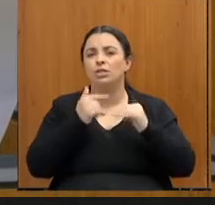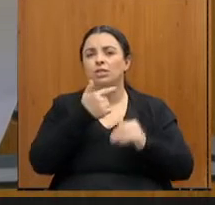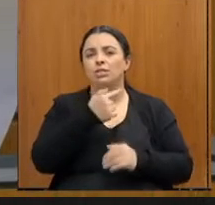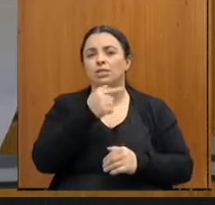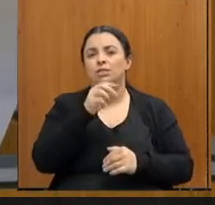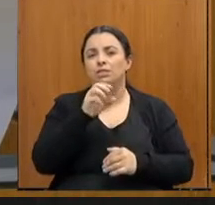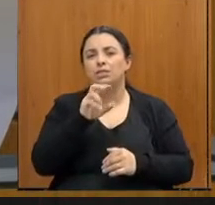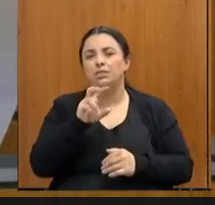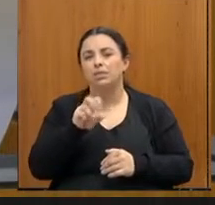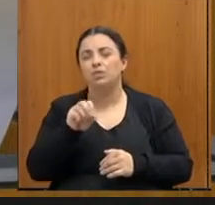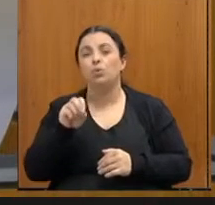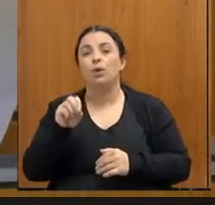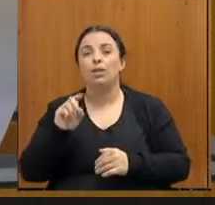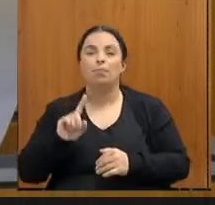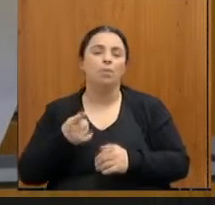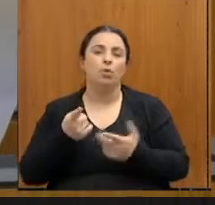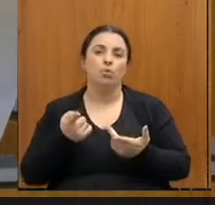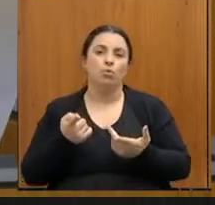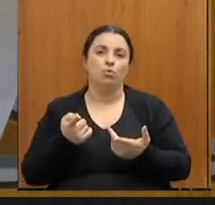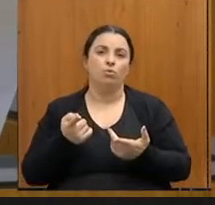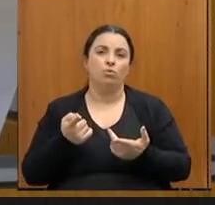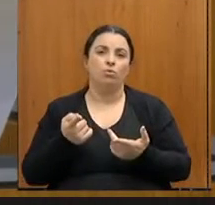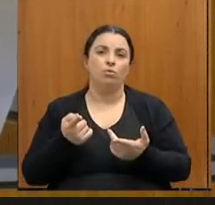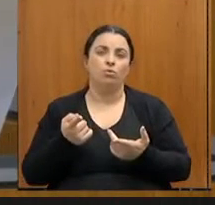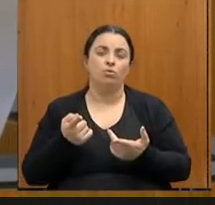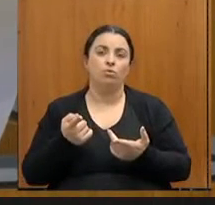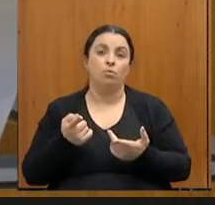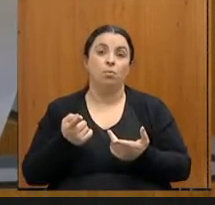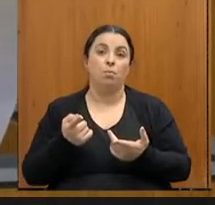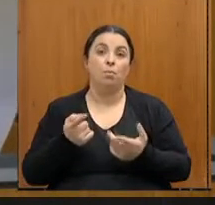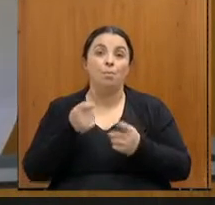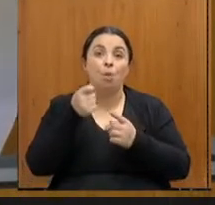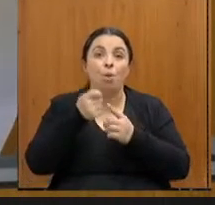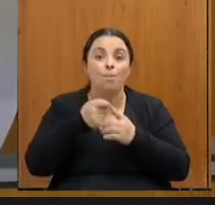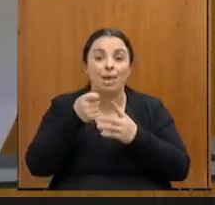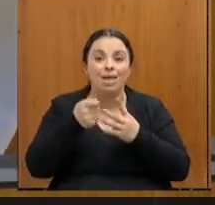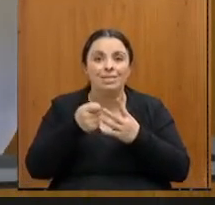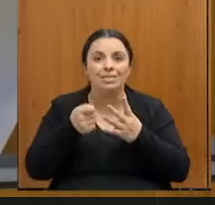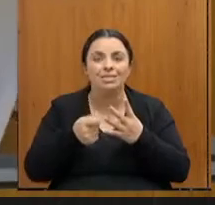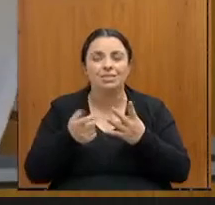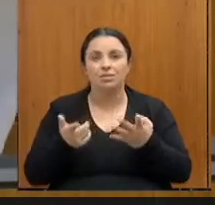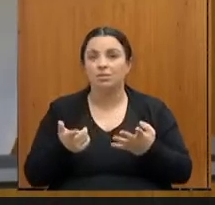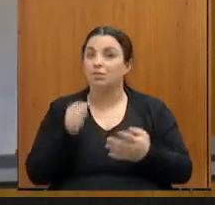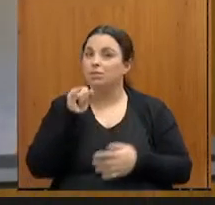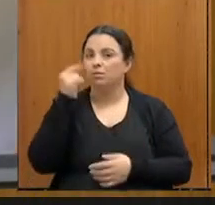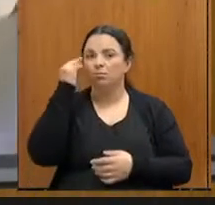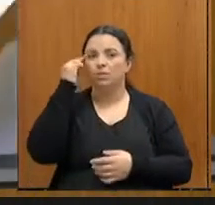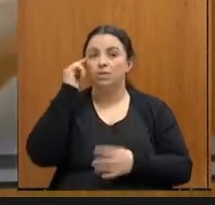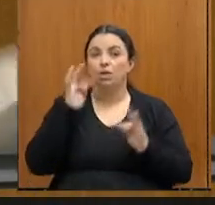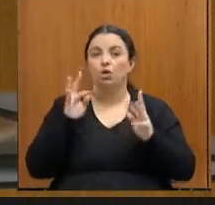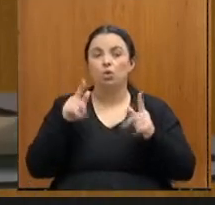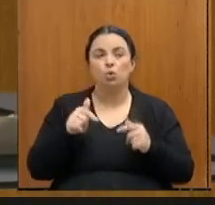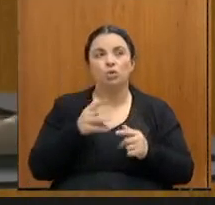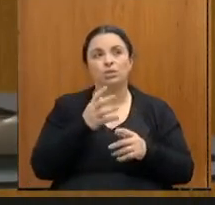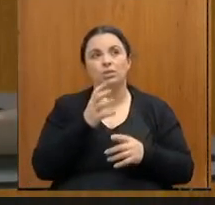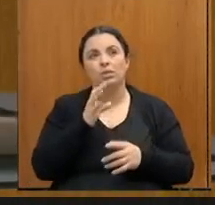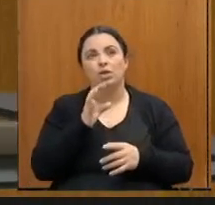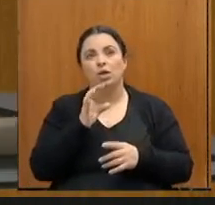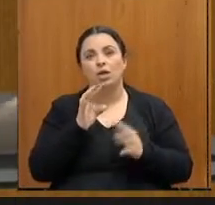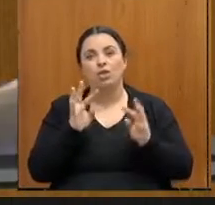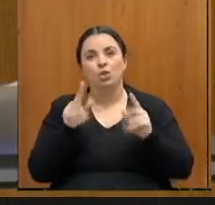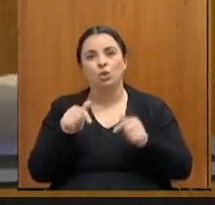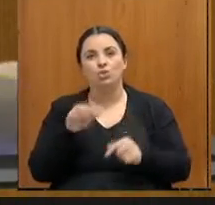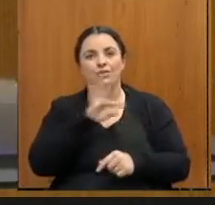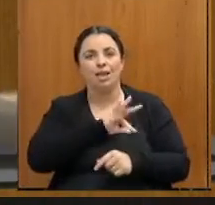750.000 62.500 reais por mês se nós pensarmos que todos receberiam os